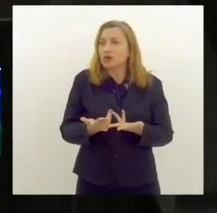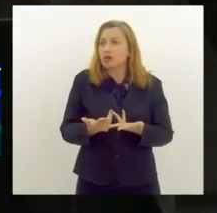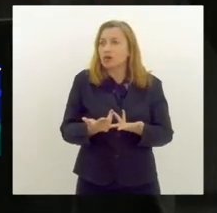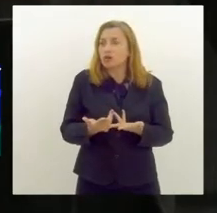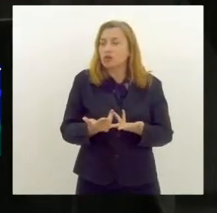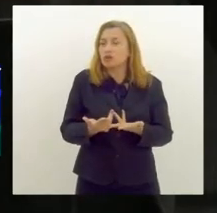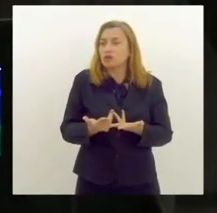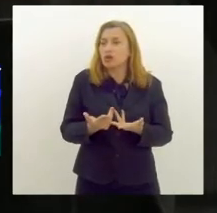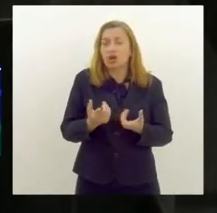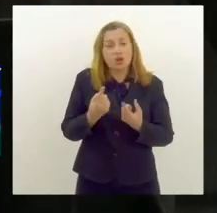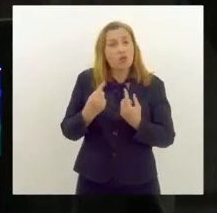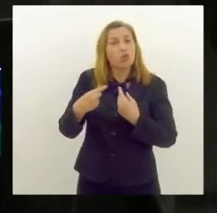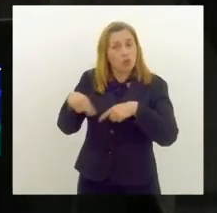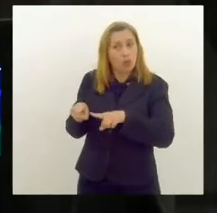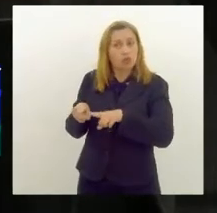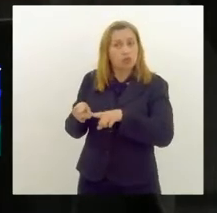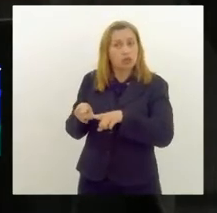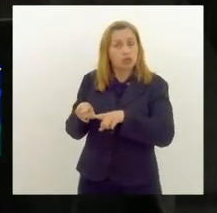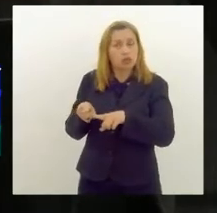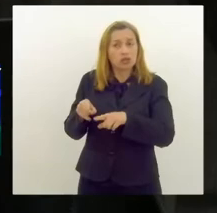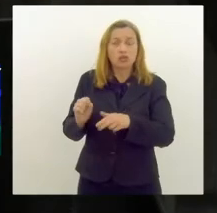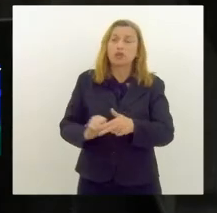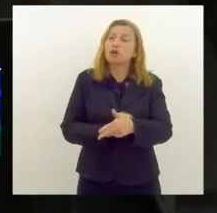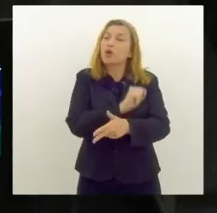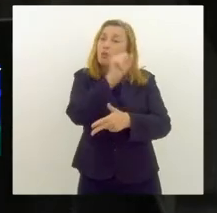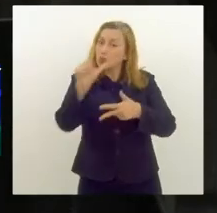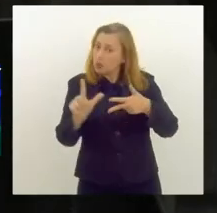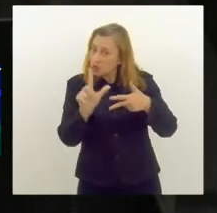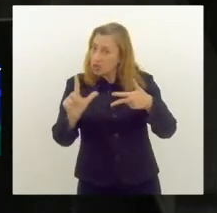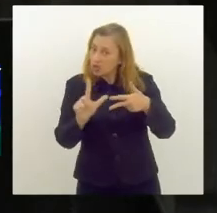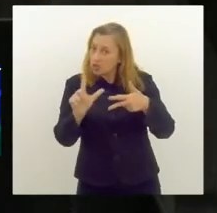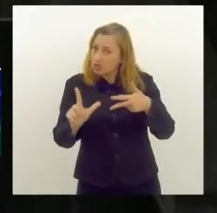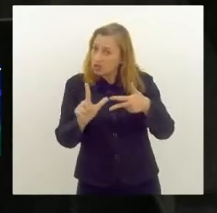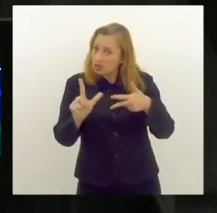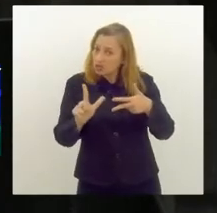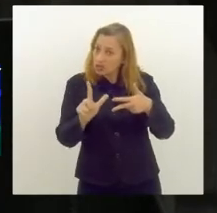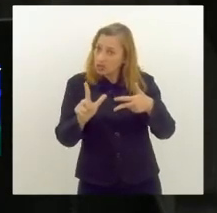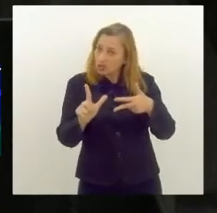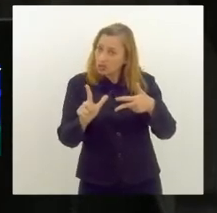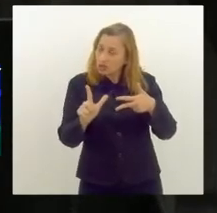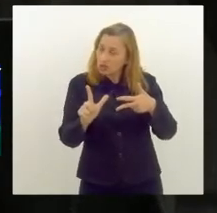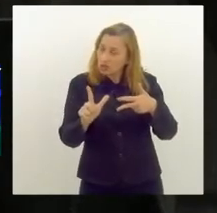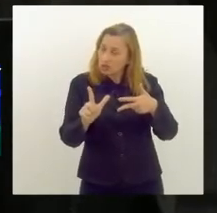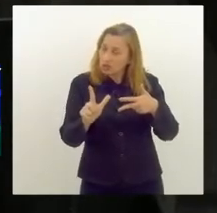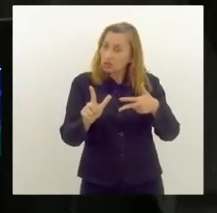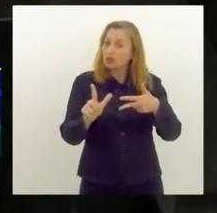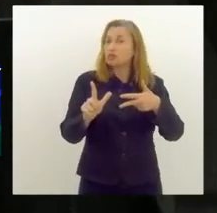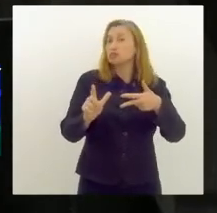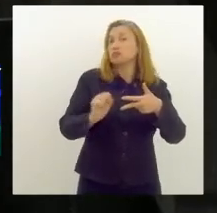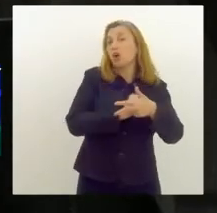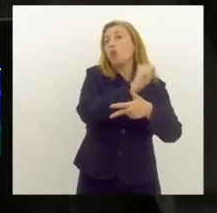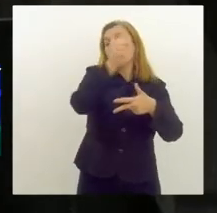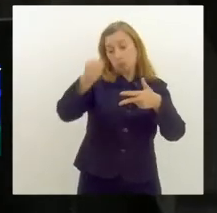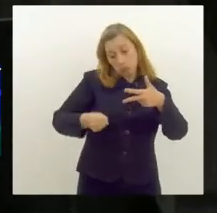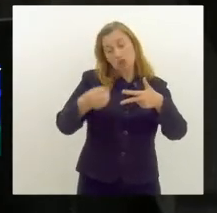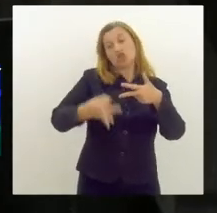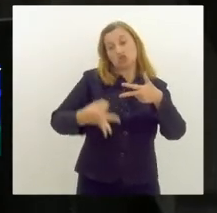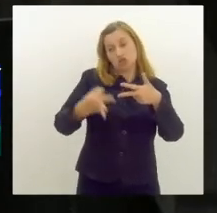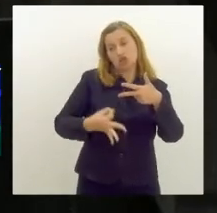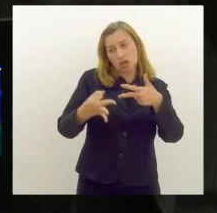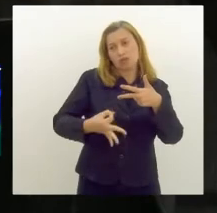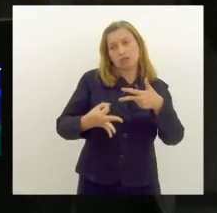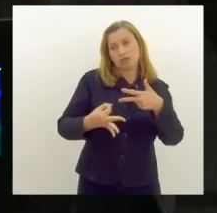uma afronta tanto ao Poder Legislativo quanto ao Poder